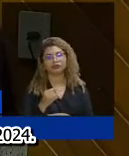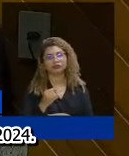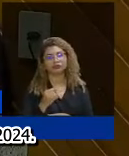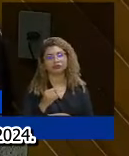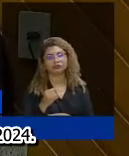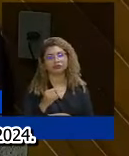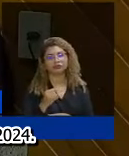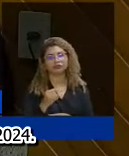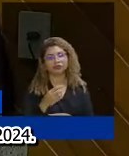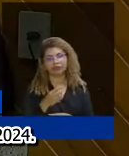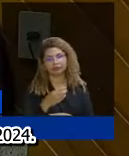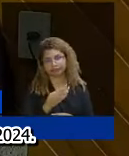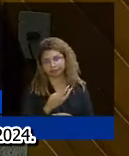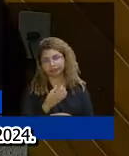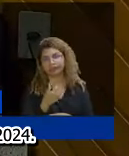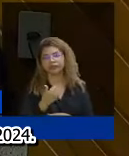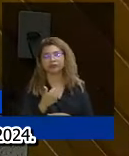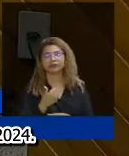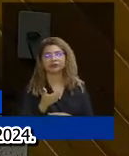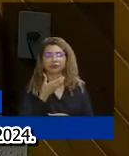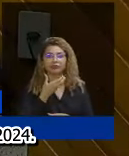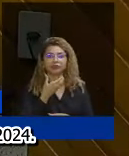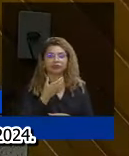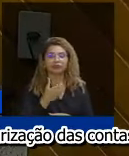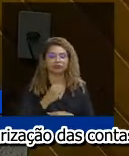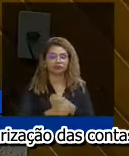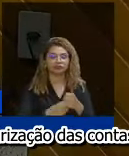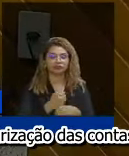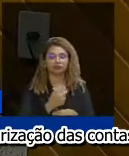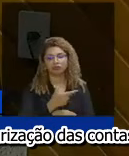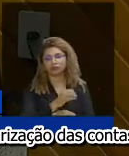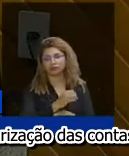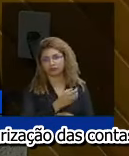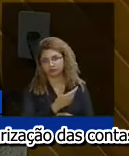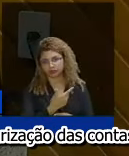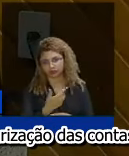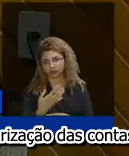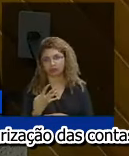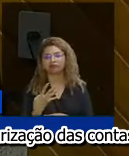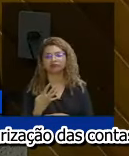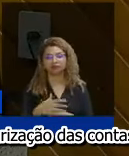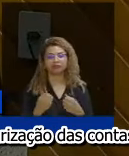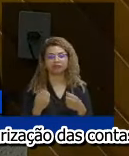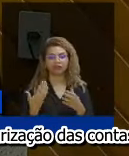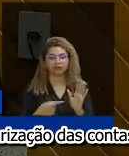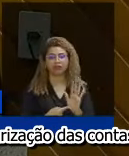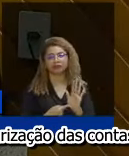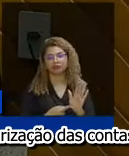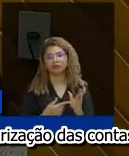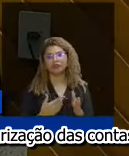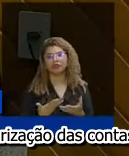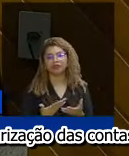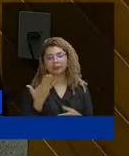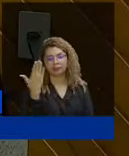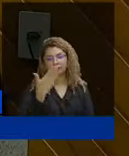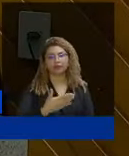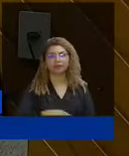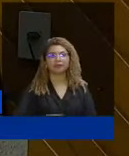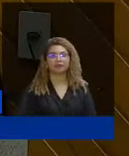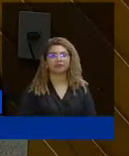até 31 de dezembro de 2024. Adianto que, malgrado o recorrente tenha apresentado a regularização das contas